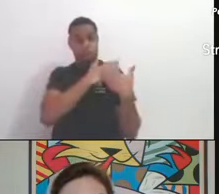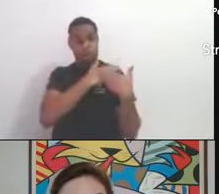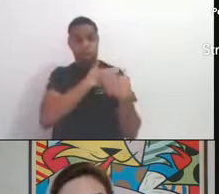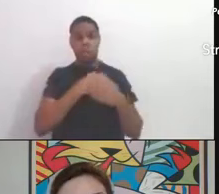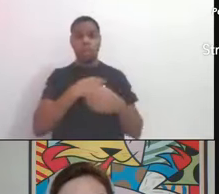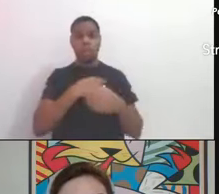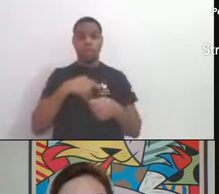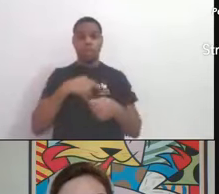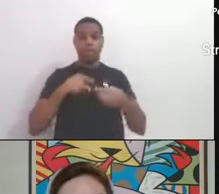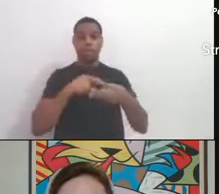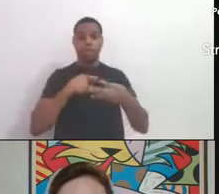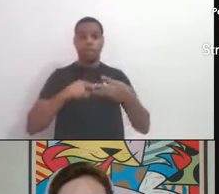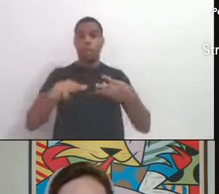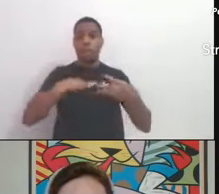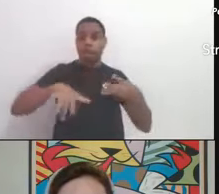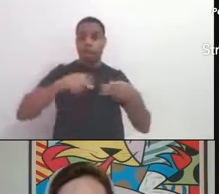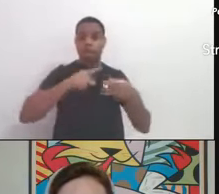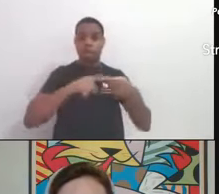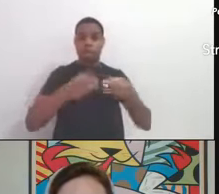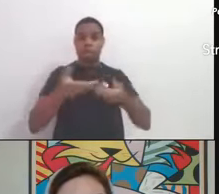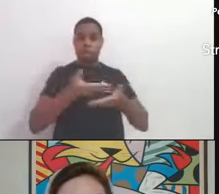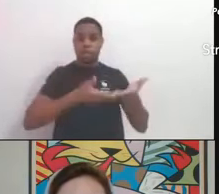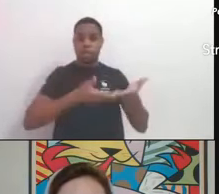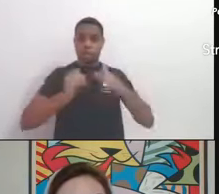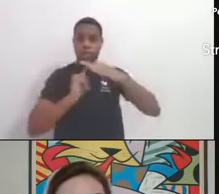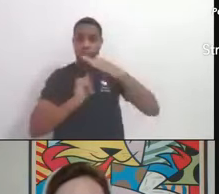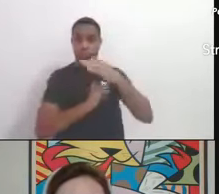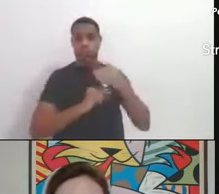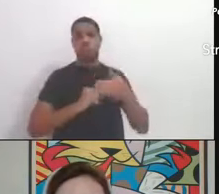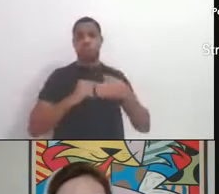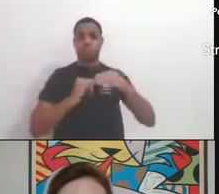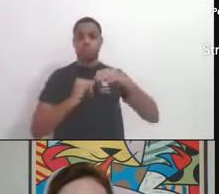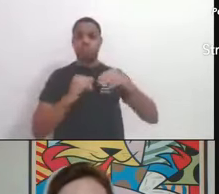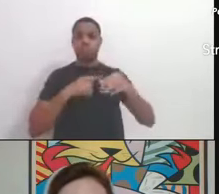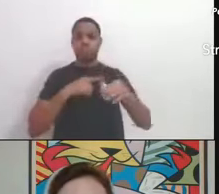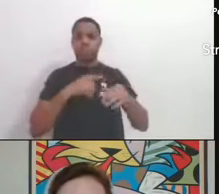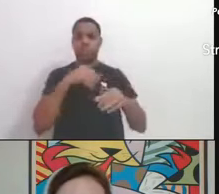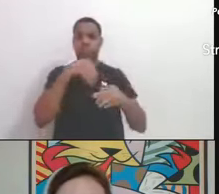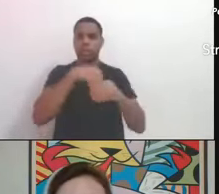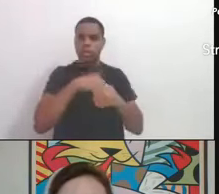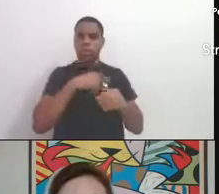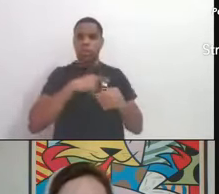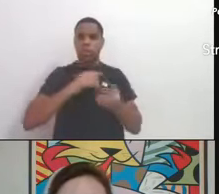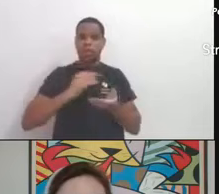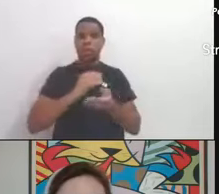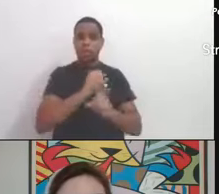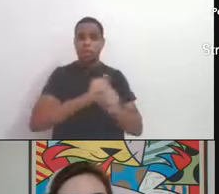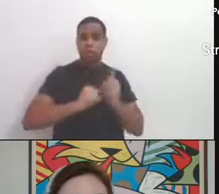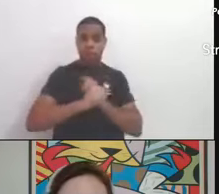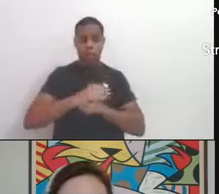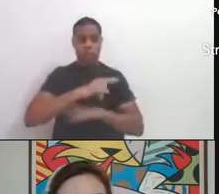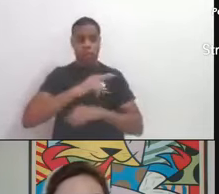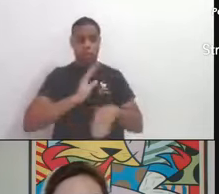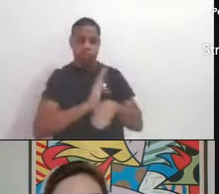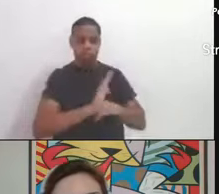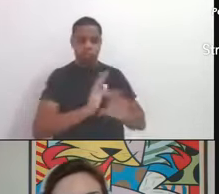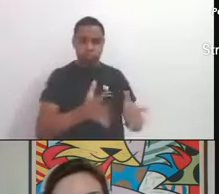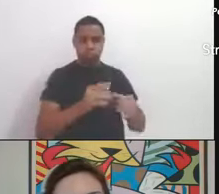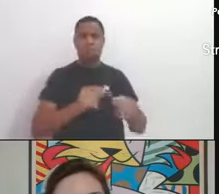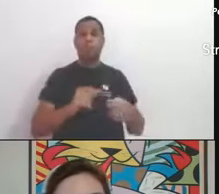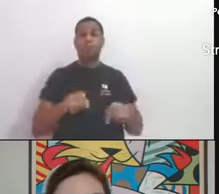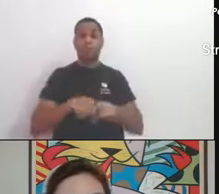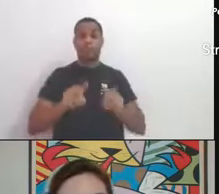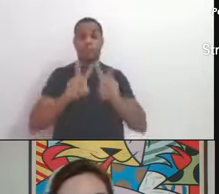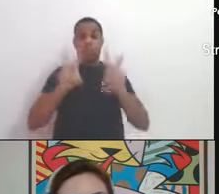áreas no Itaú, que é a área de relações institucionais, onde tem todo um guarda-chuva do investimento social privado e também o tratamento do tema